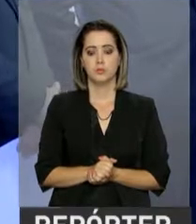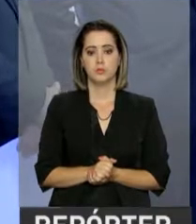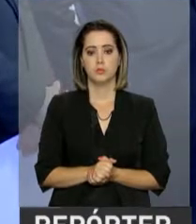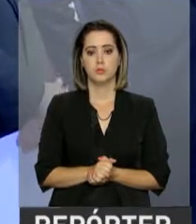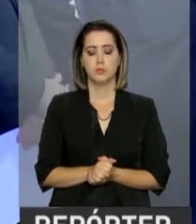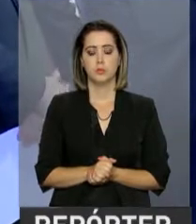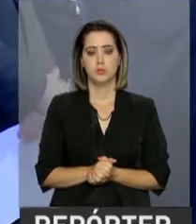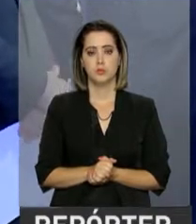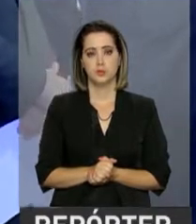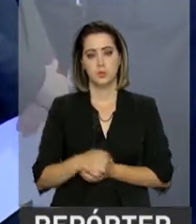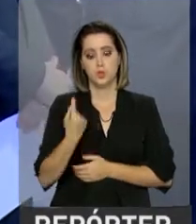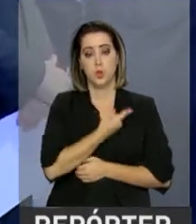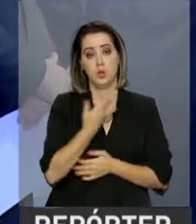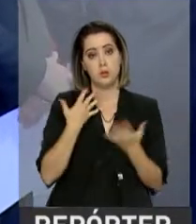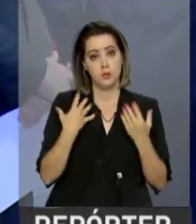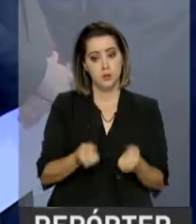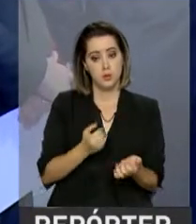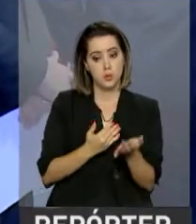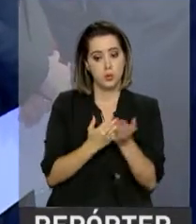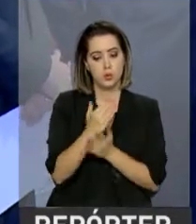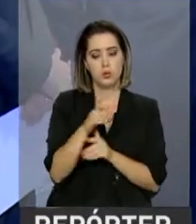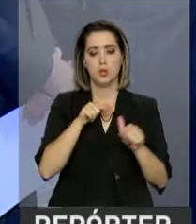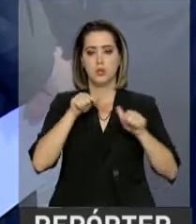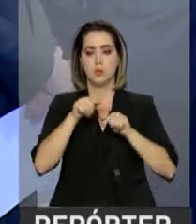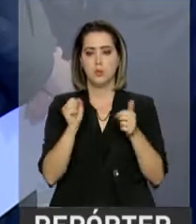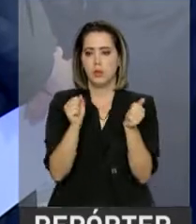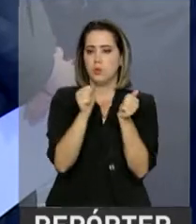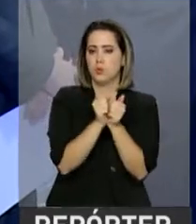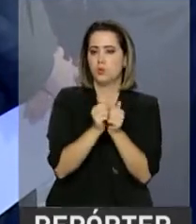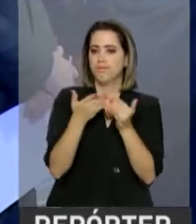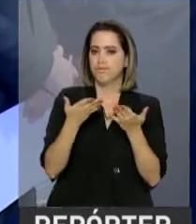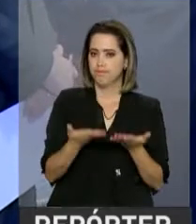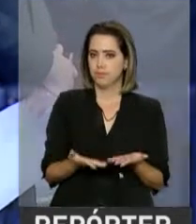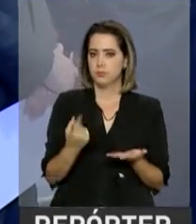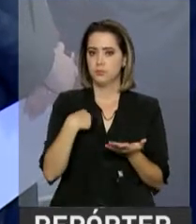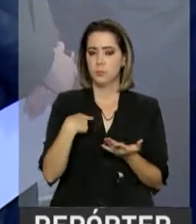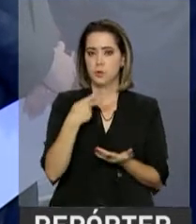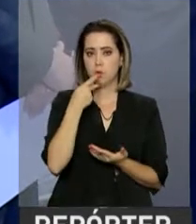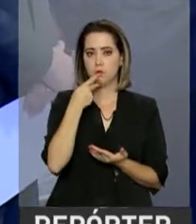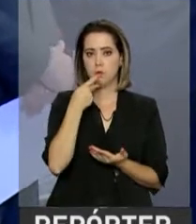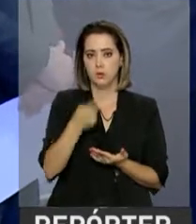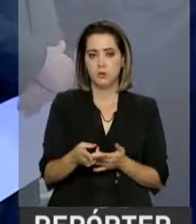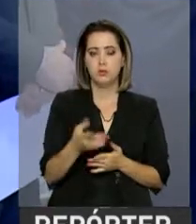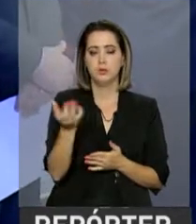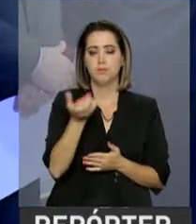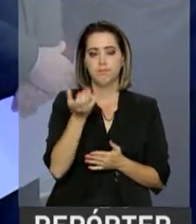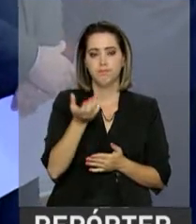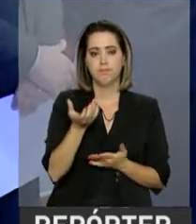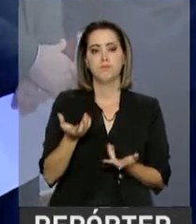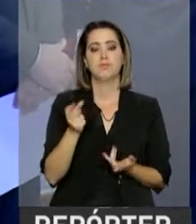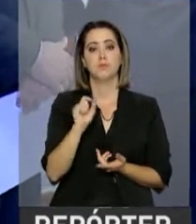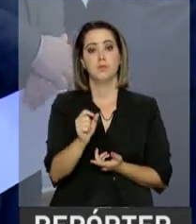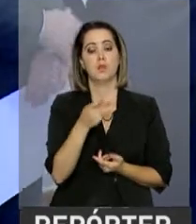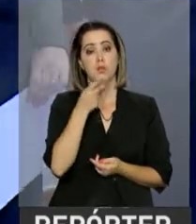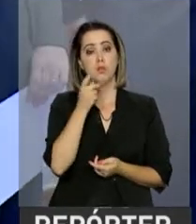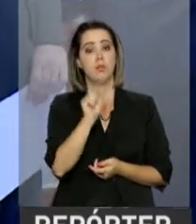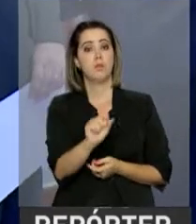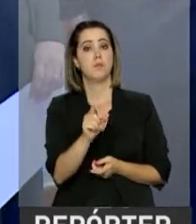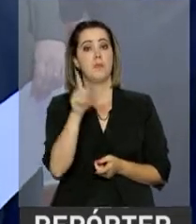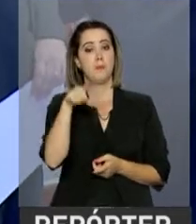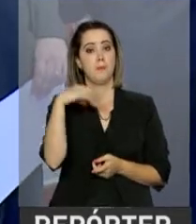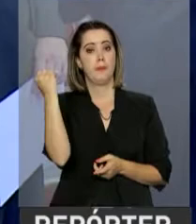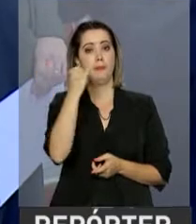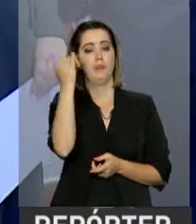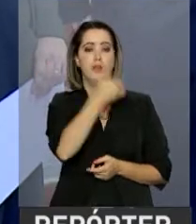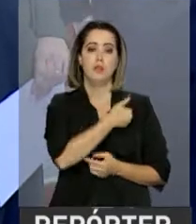vamos continuar trabalhando juntos ao longo desse período e queríamos registrar, como registrado está sendo, que é um momento importante